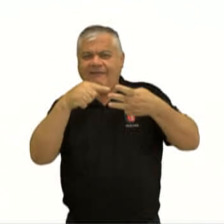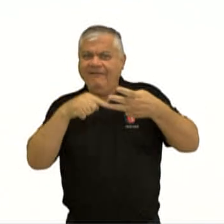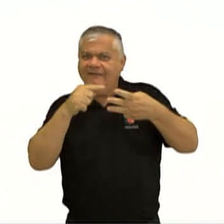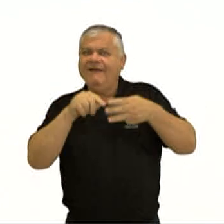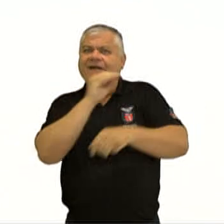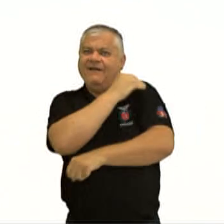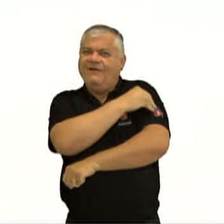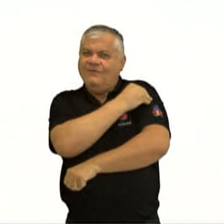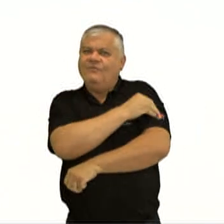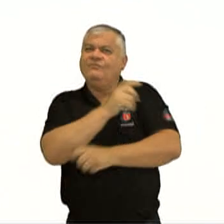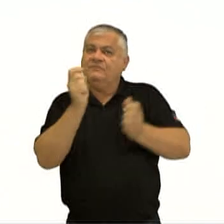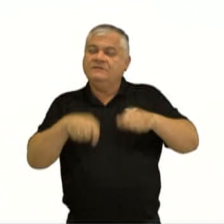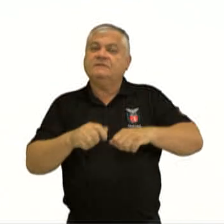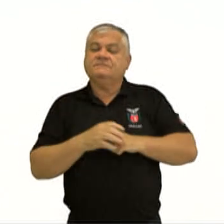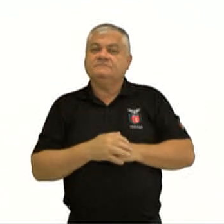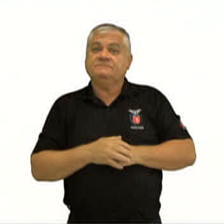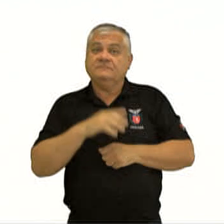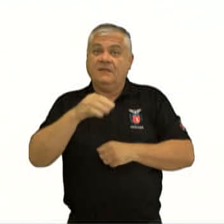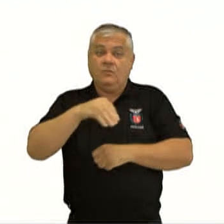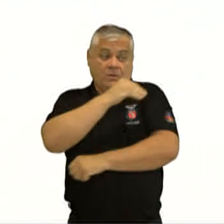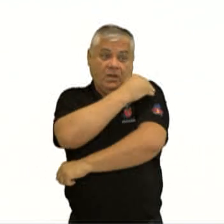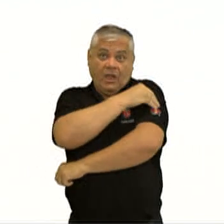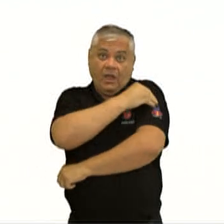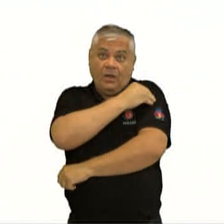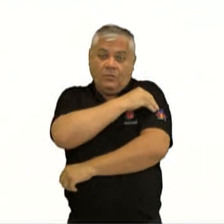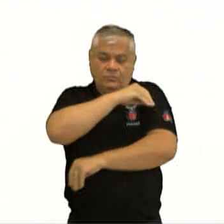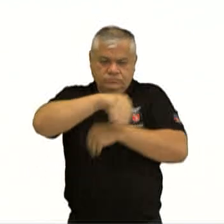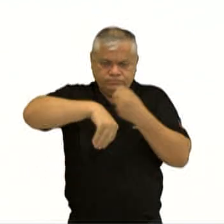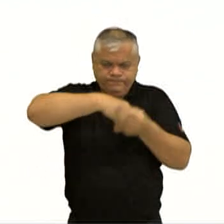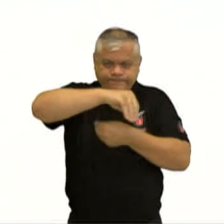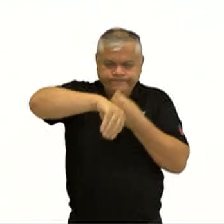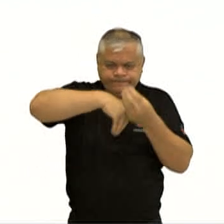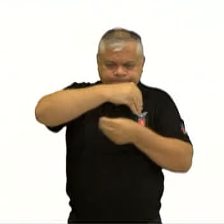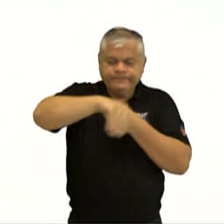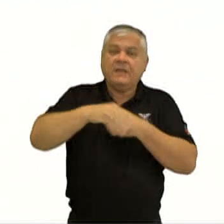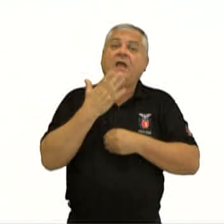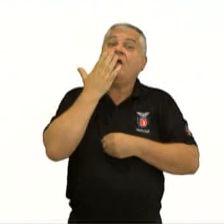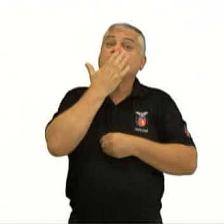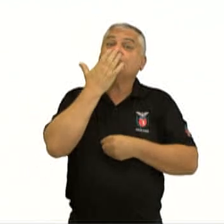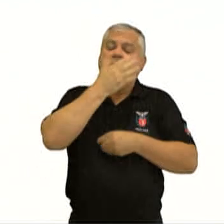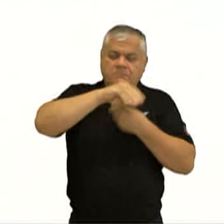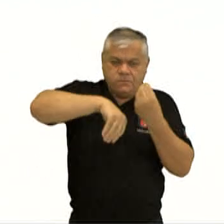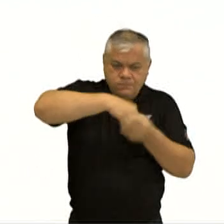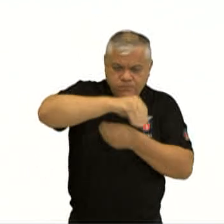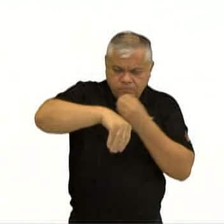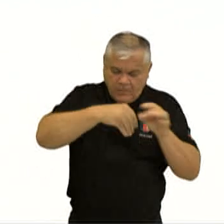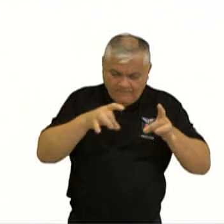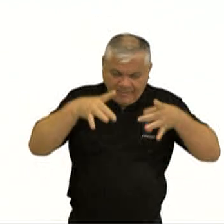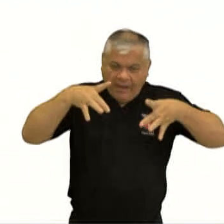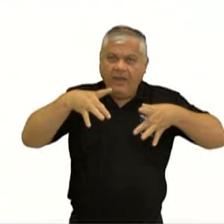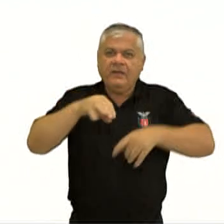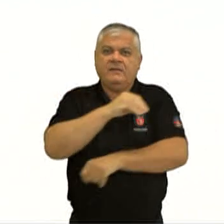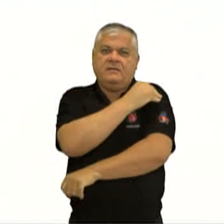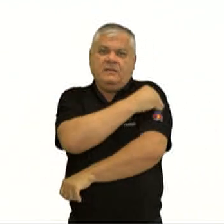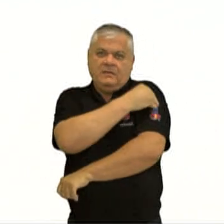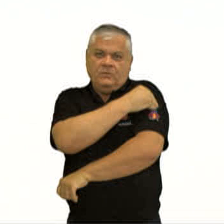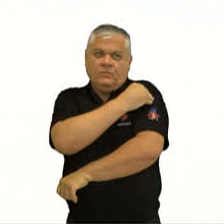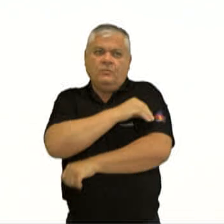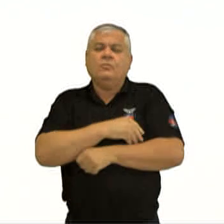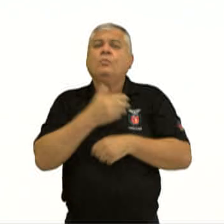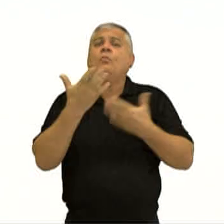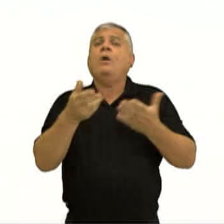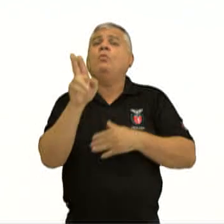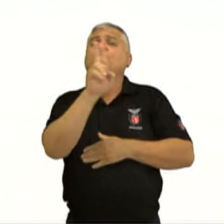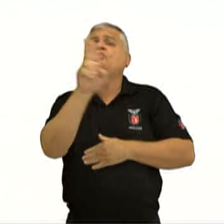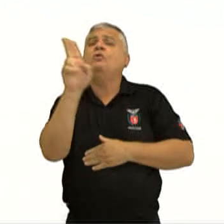álcool, né? O álcool é produzido por processo de fermentação do açúcar. Assinale a alternativa que indica o nome dado ao açúcar da